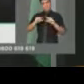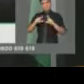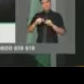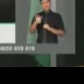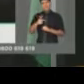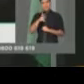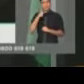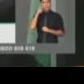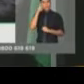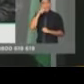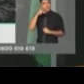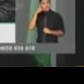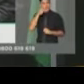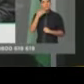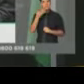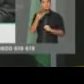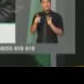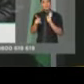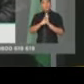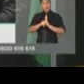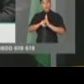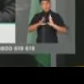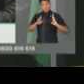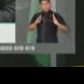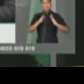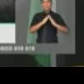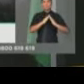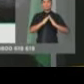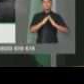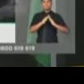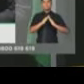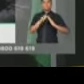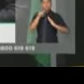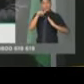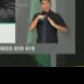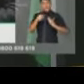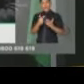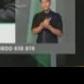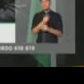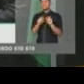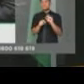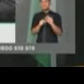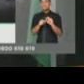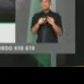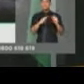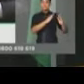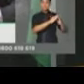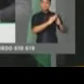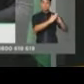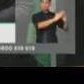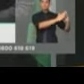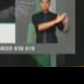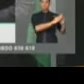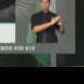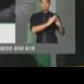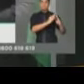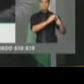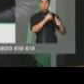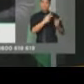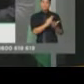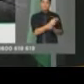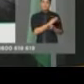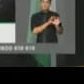uma política residencial para a classe média, e acaba gerando esses condomínios e agora esse terror deste